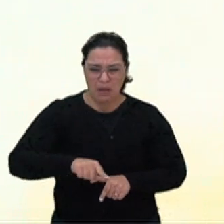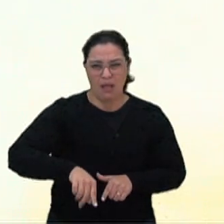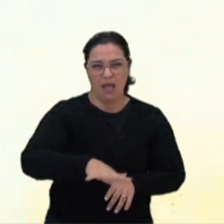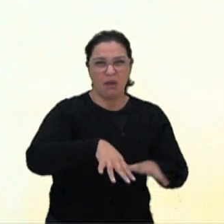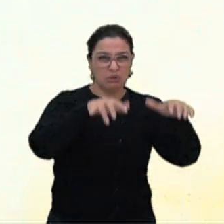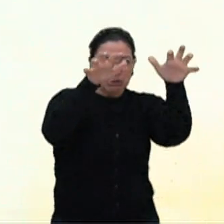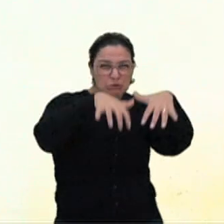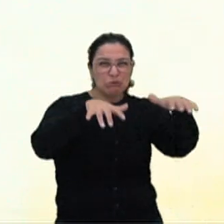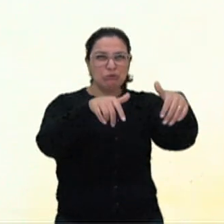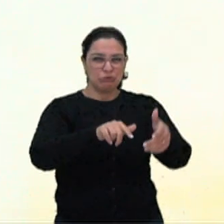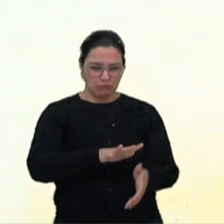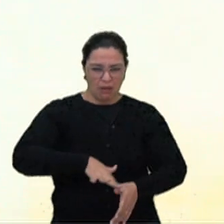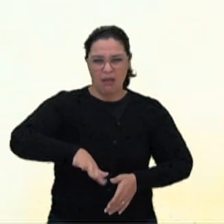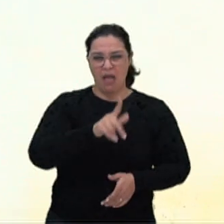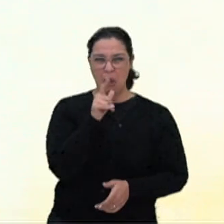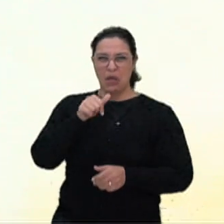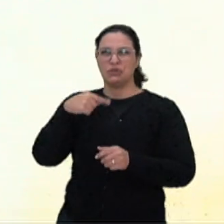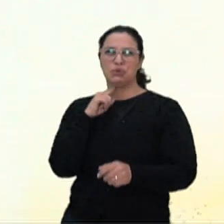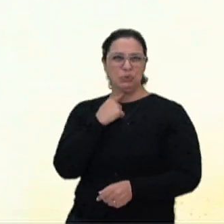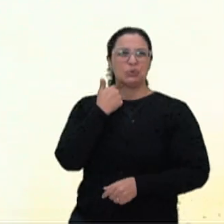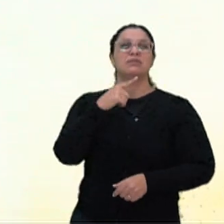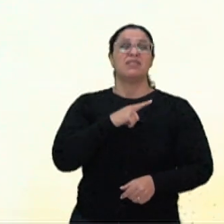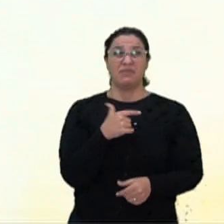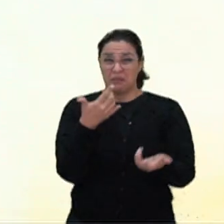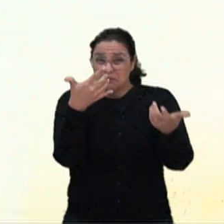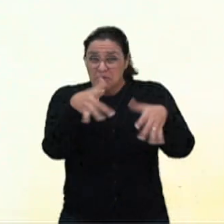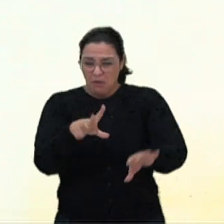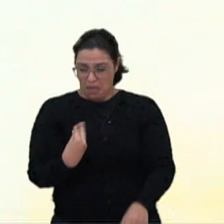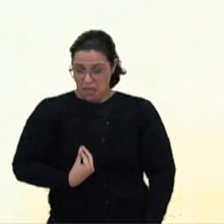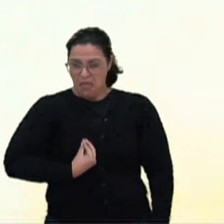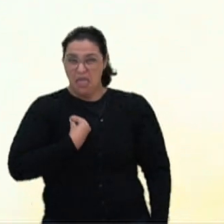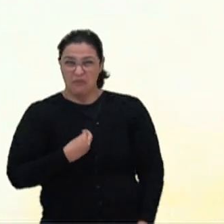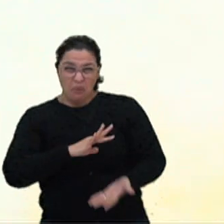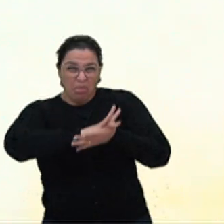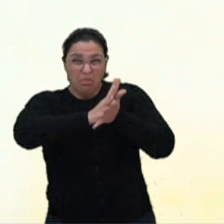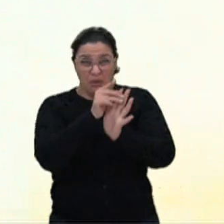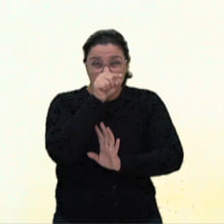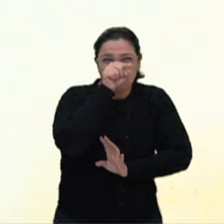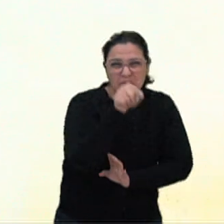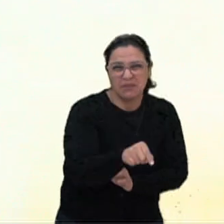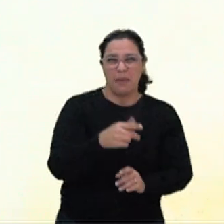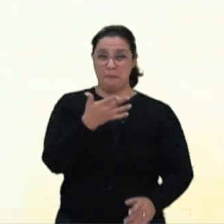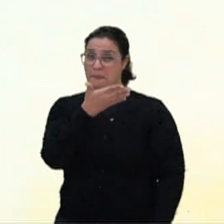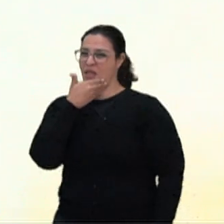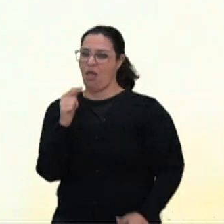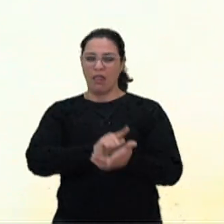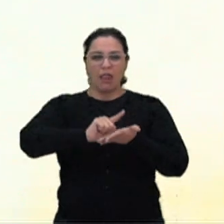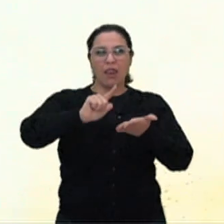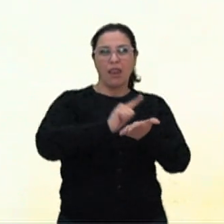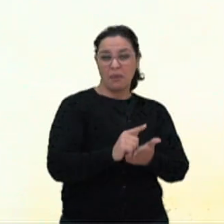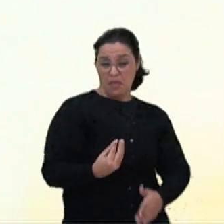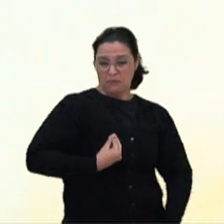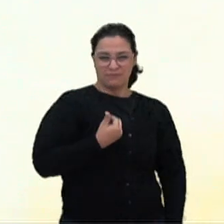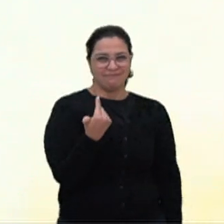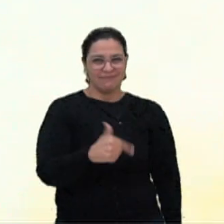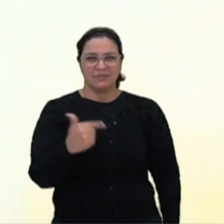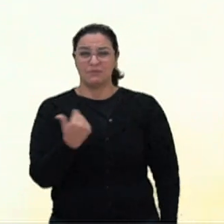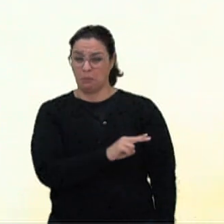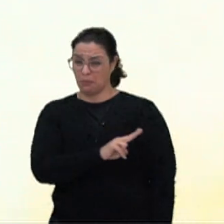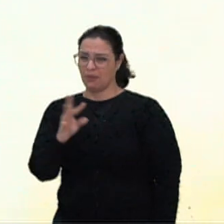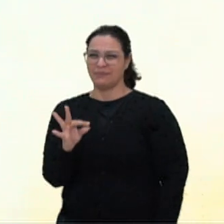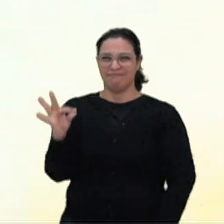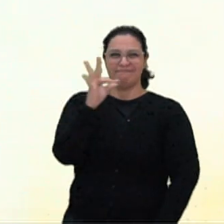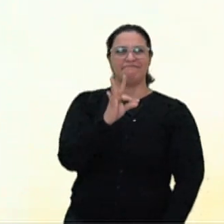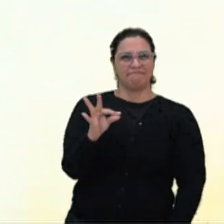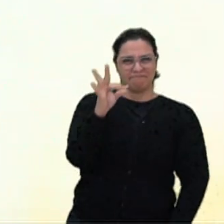da chuva, poça e viro. Se não quiser que eu lhe como, melhor não deixar que eu saia vivo. O meu nome